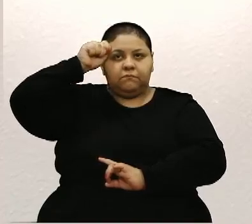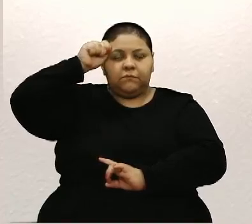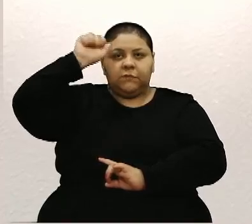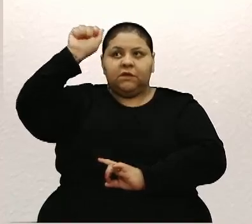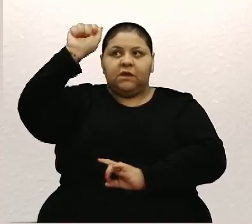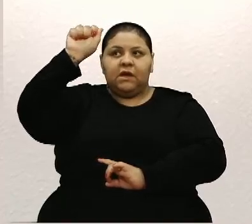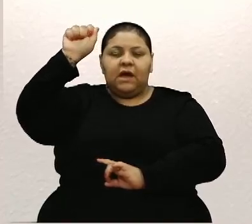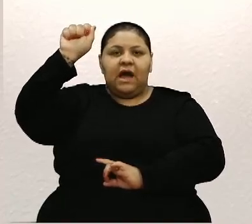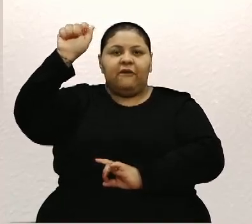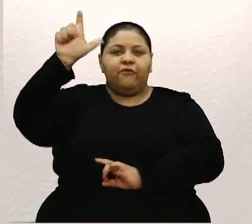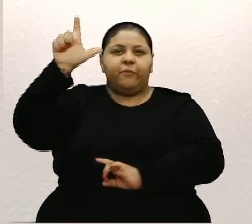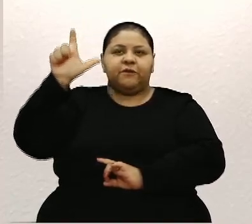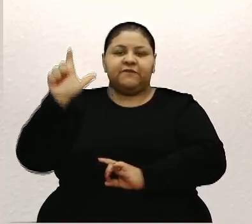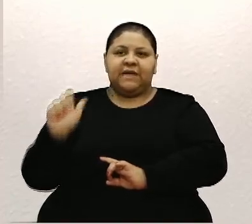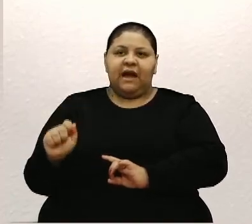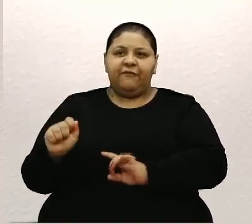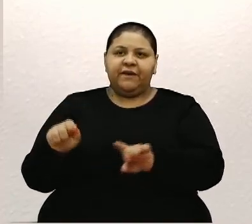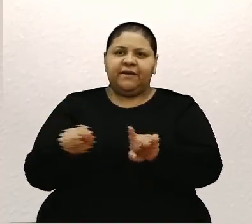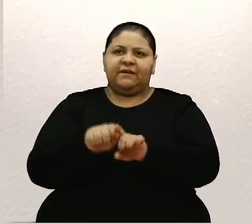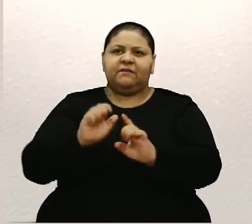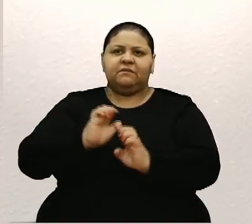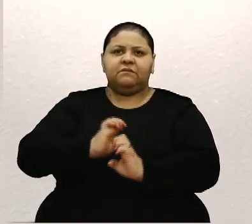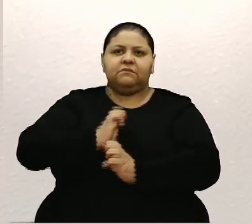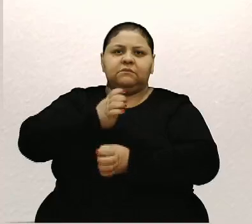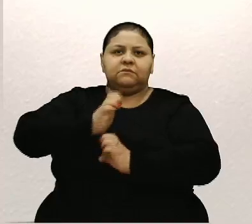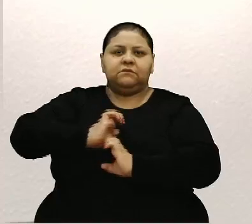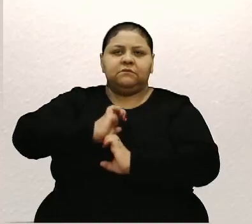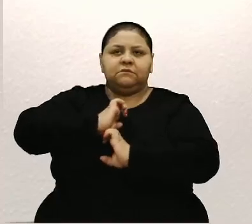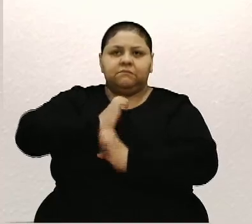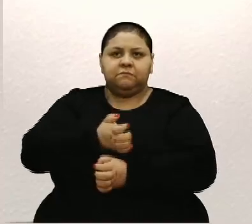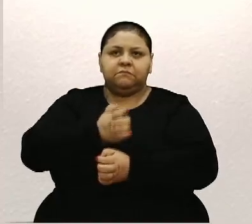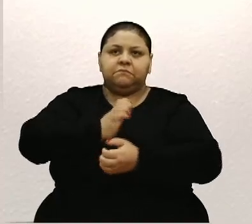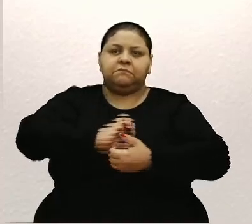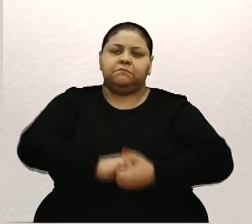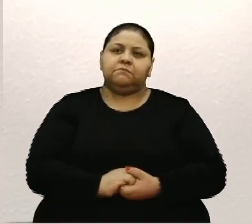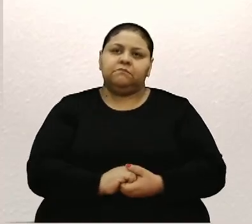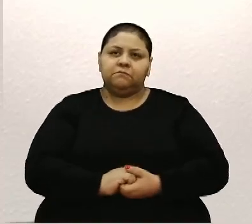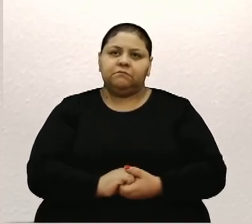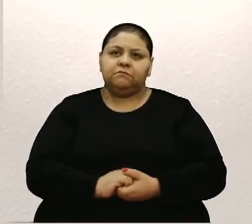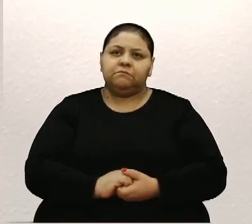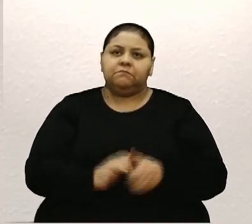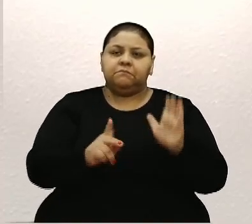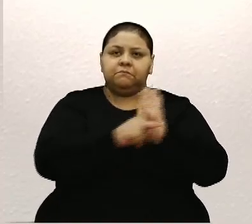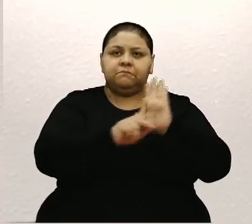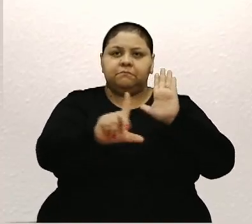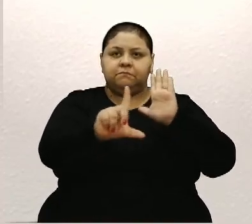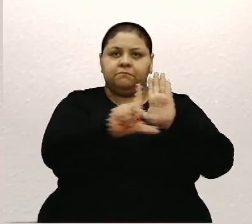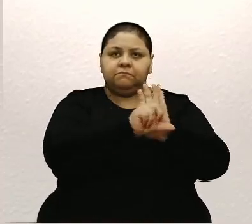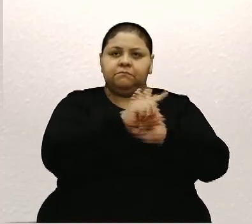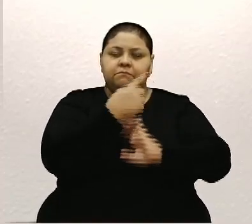no município de Caxias do Sul. Em relação ao mérito, observa-se que o projeto de lei